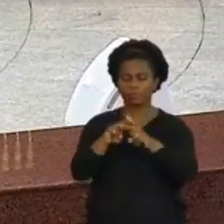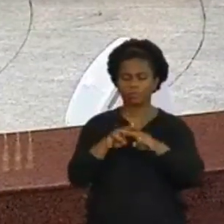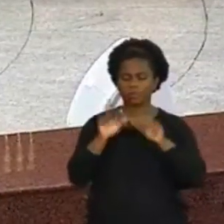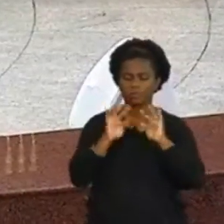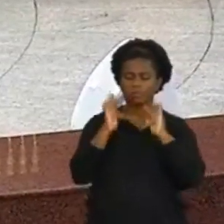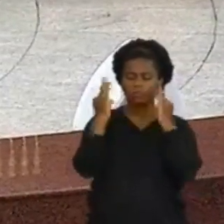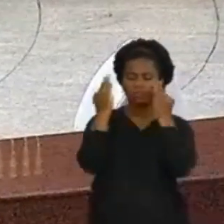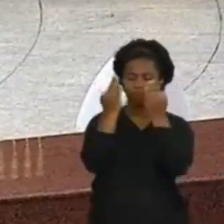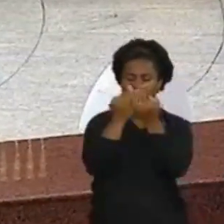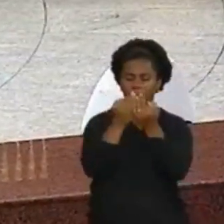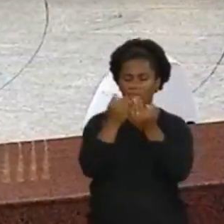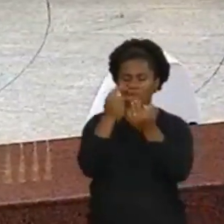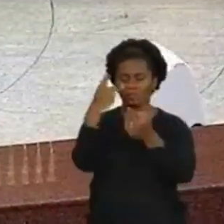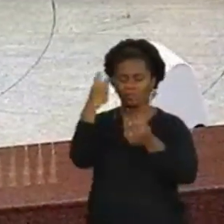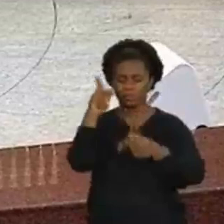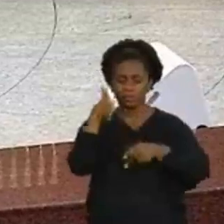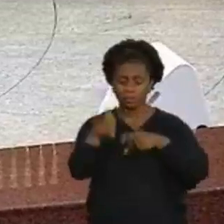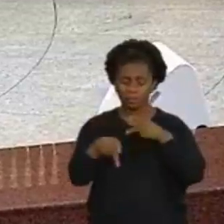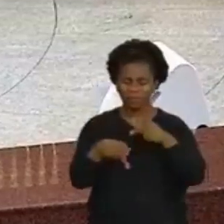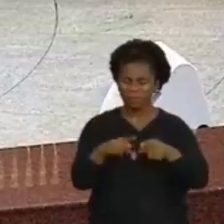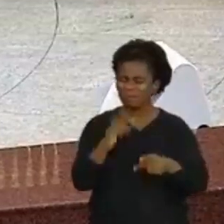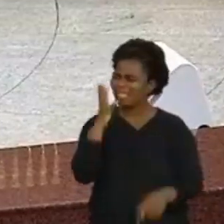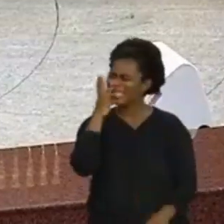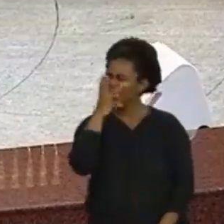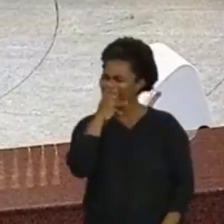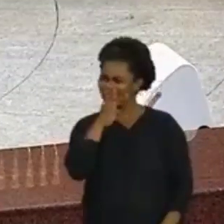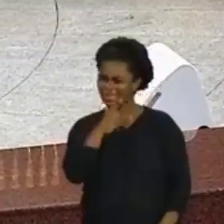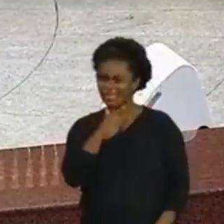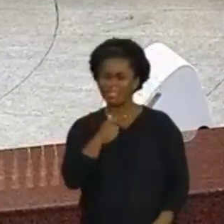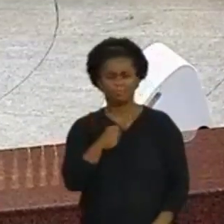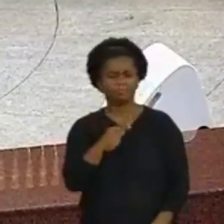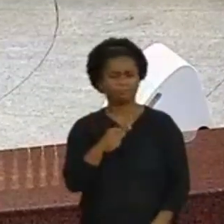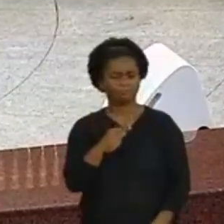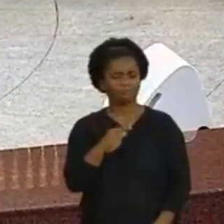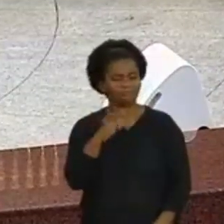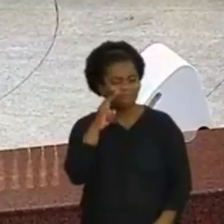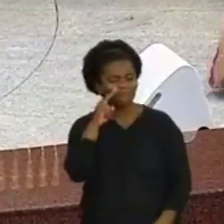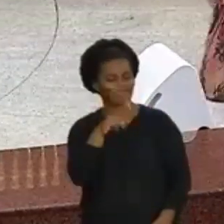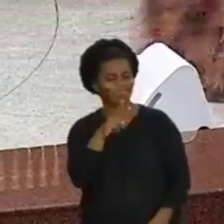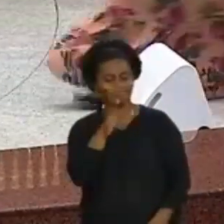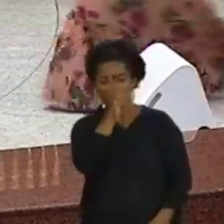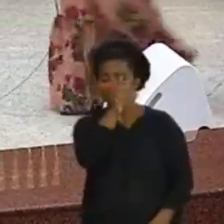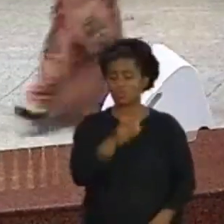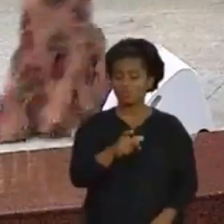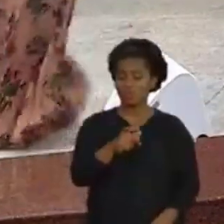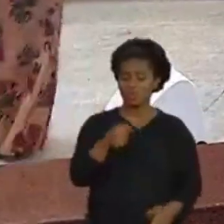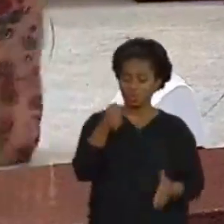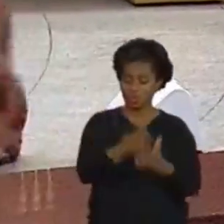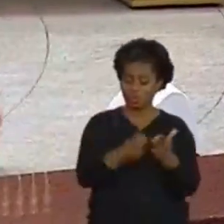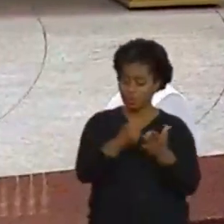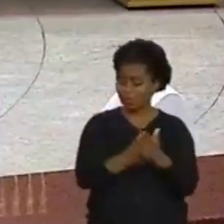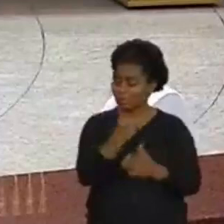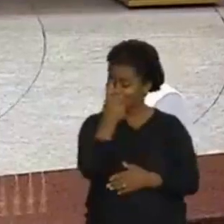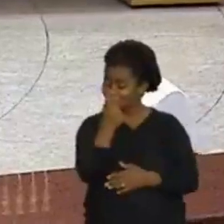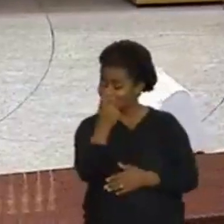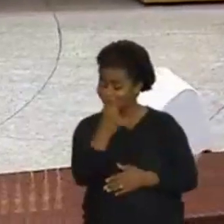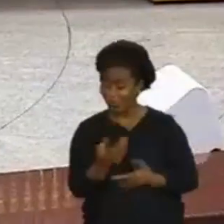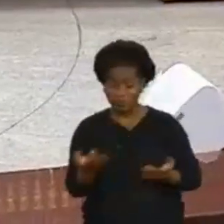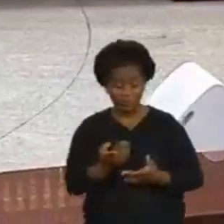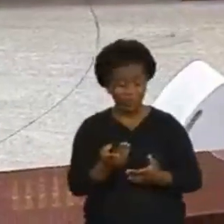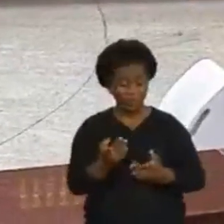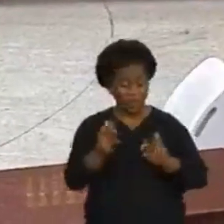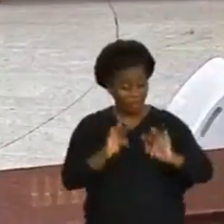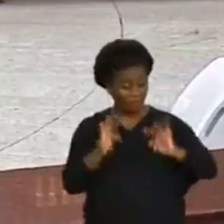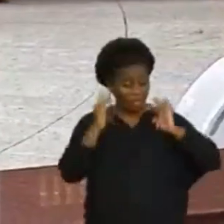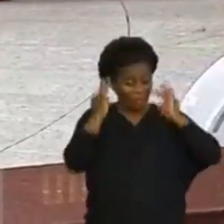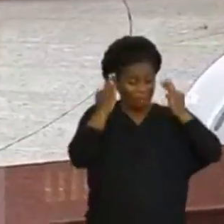tão bonito ver uma pessoa que começou a lutar sozinha e hoje tem a família toda te servindo.